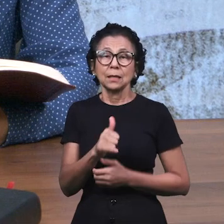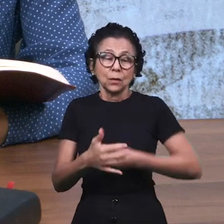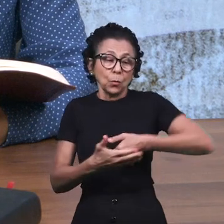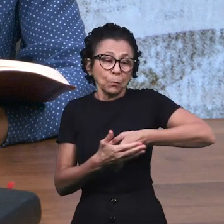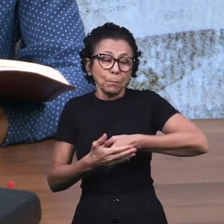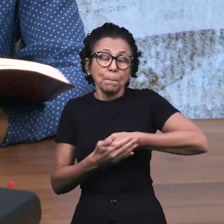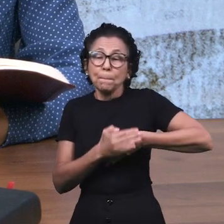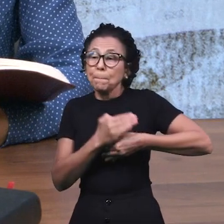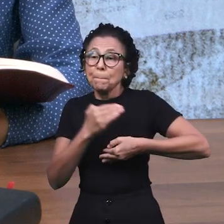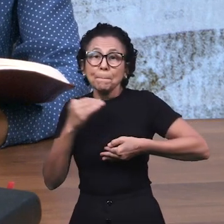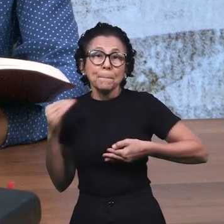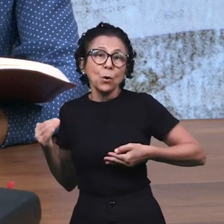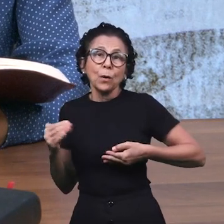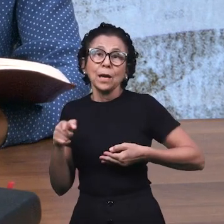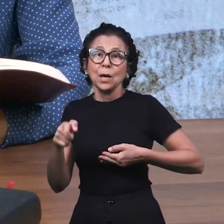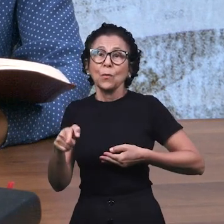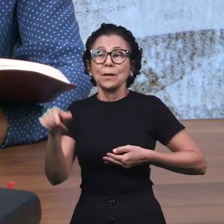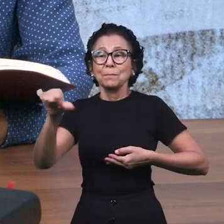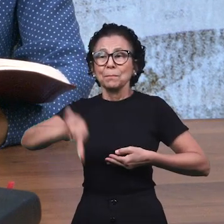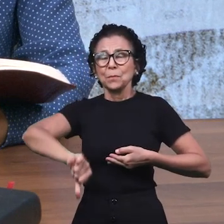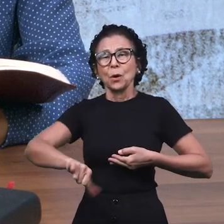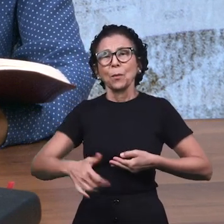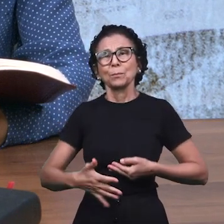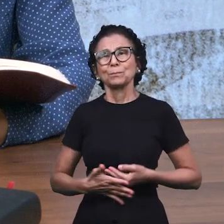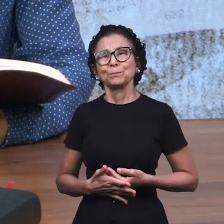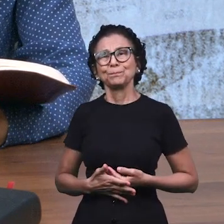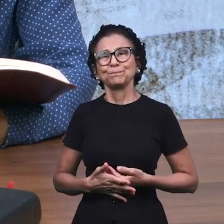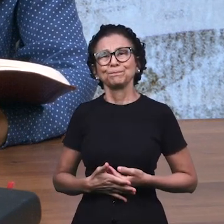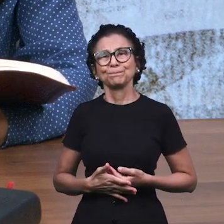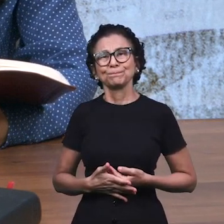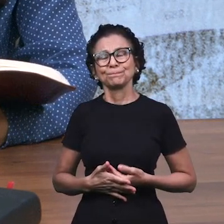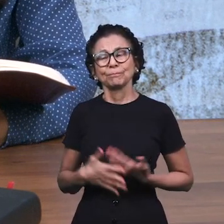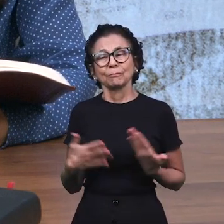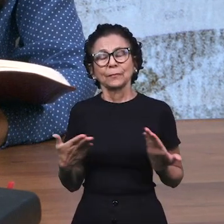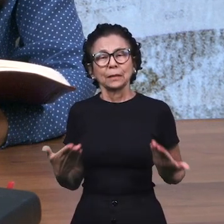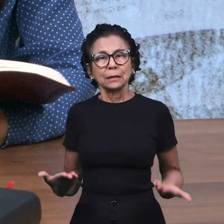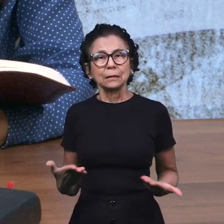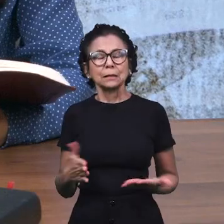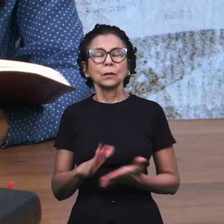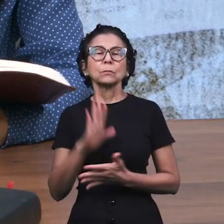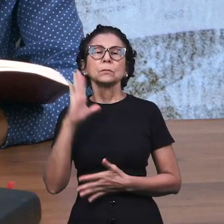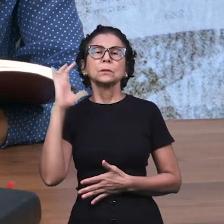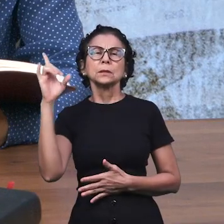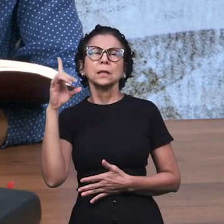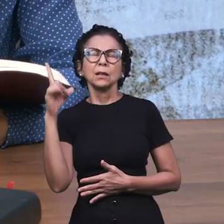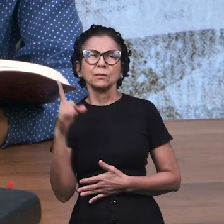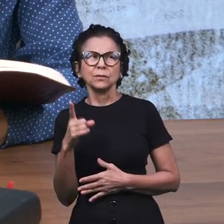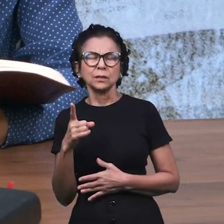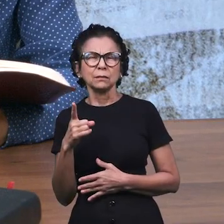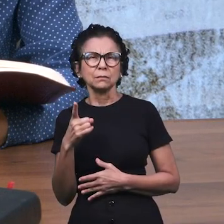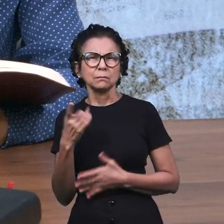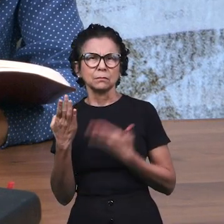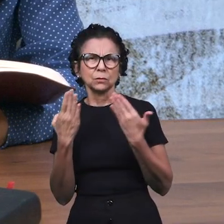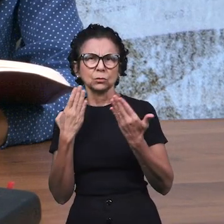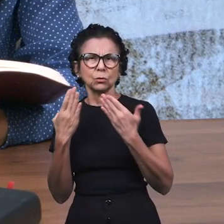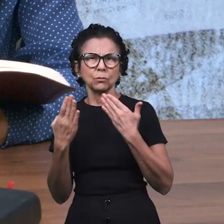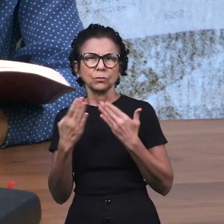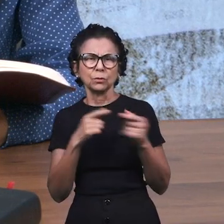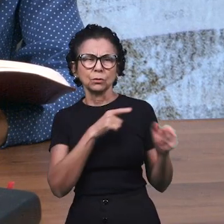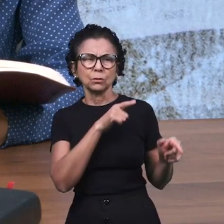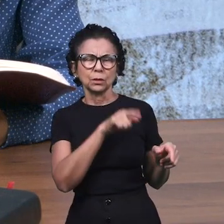Porque mais mal lhe faria. Viu, porém, Davi que os seus servos falavam baixo,